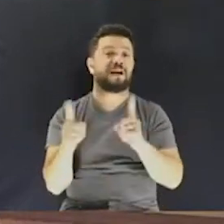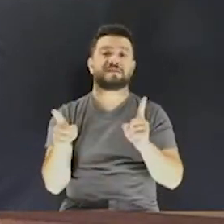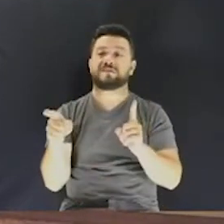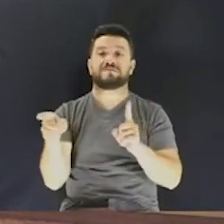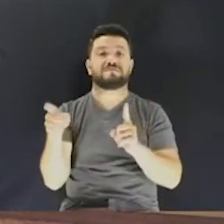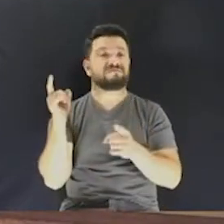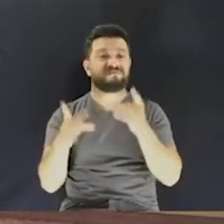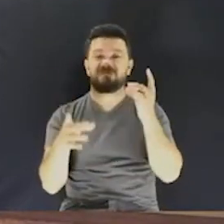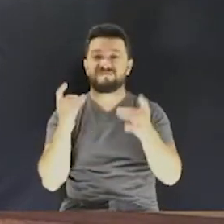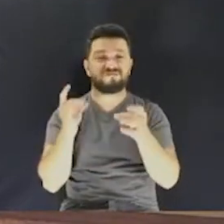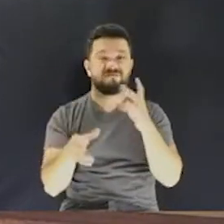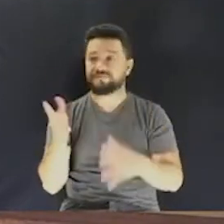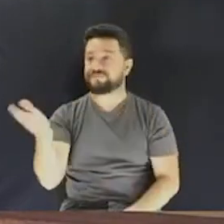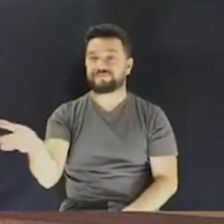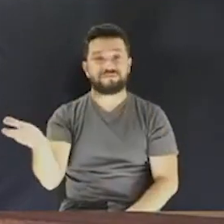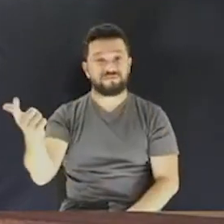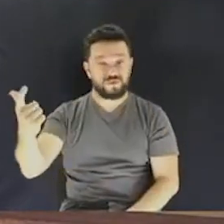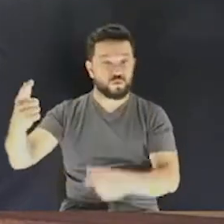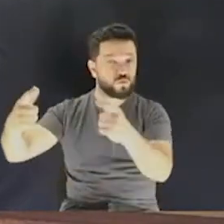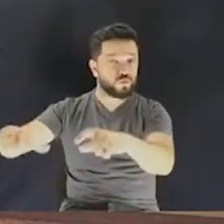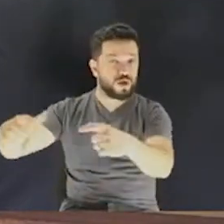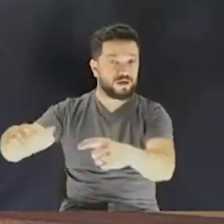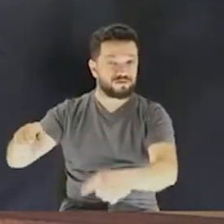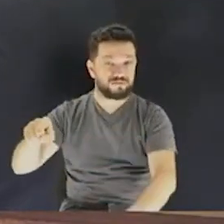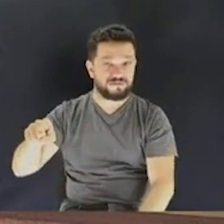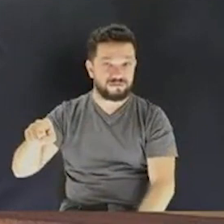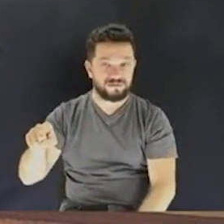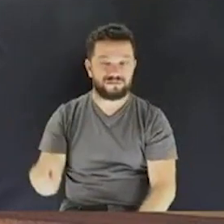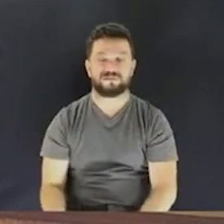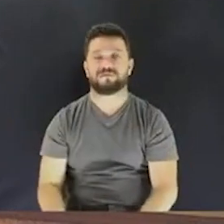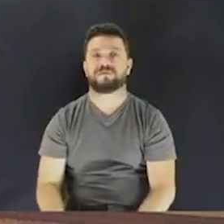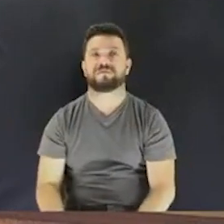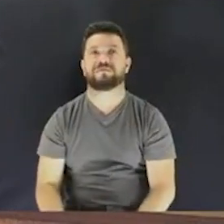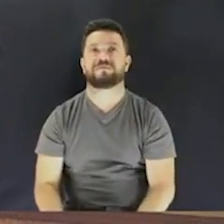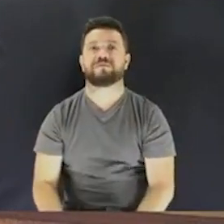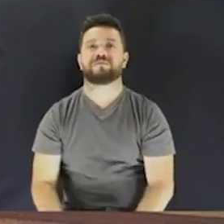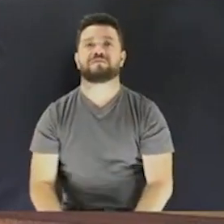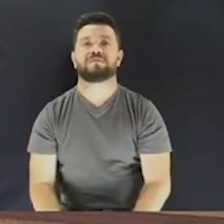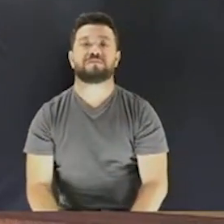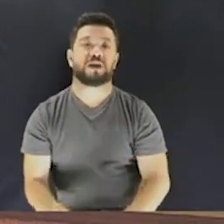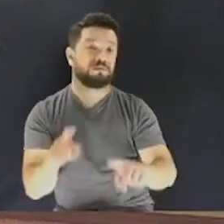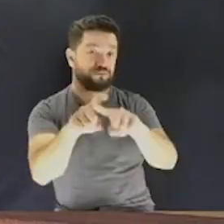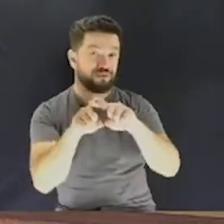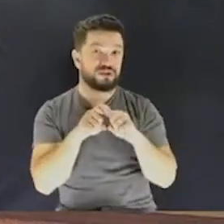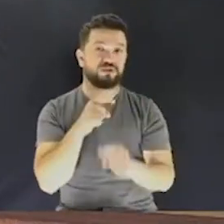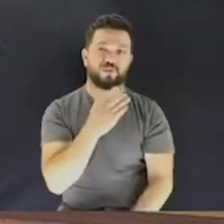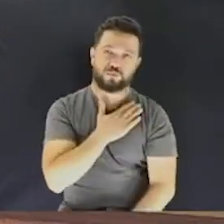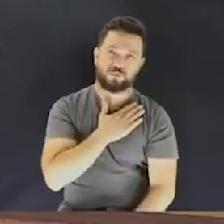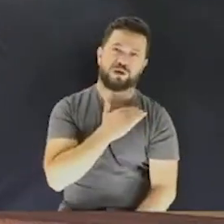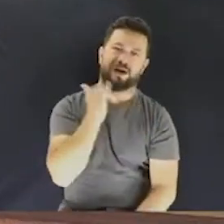focos de mosquito da dengue como está acontecendo lá no cachoeira e eu estou avisando Eu estou